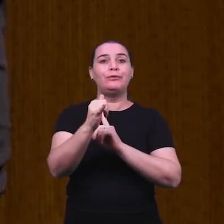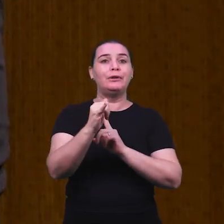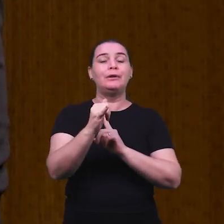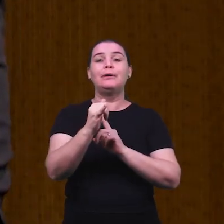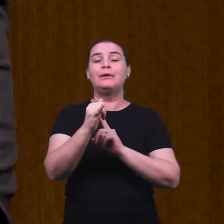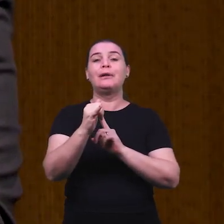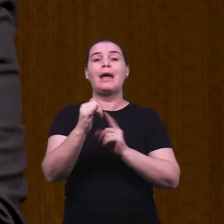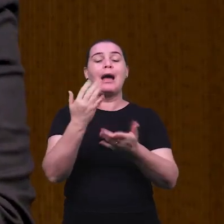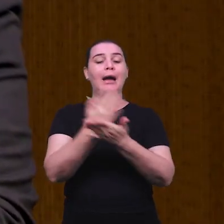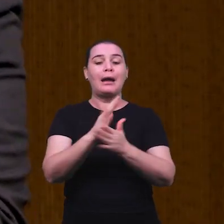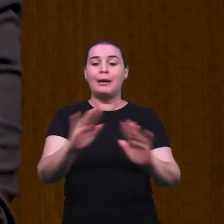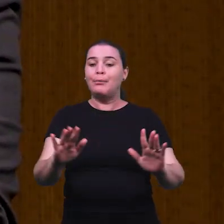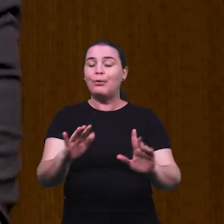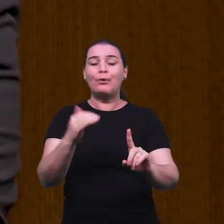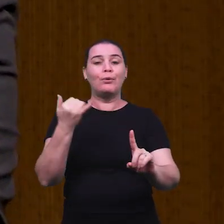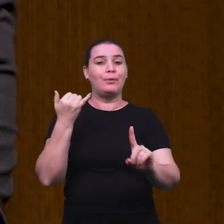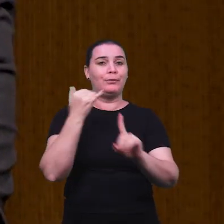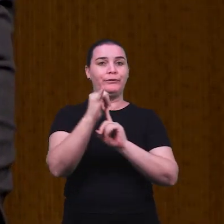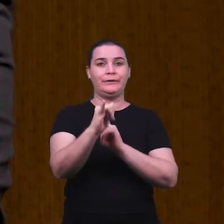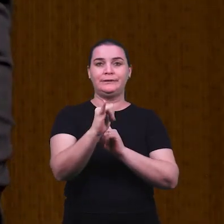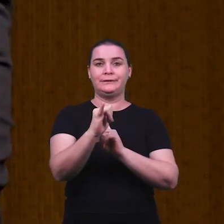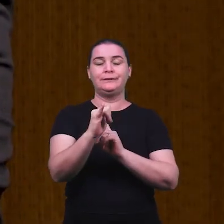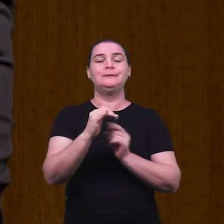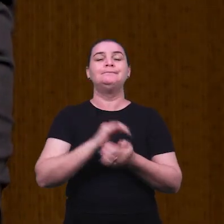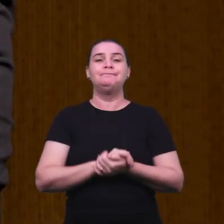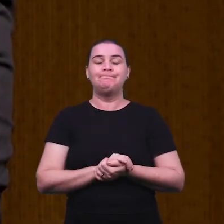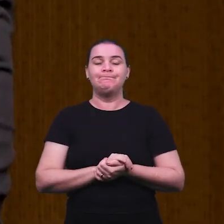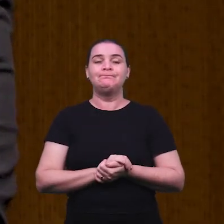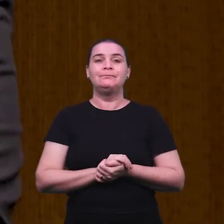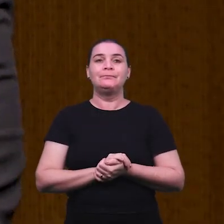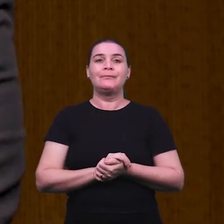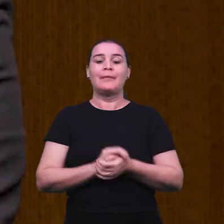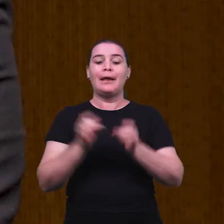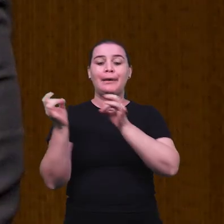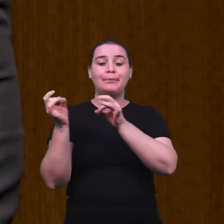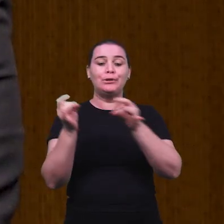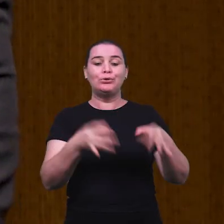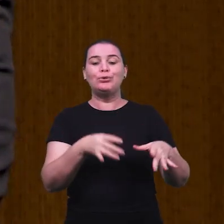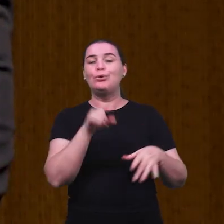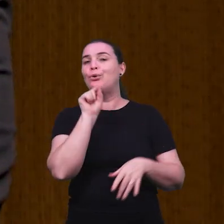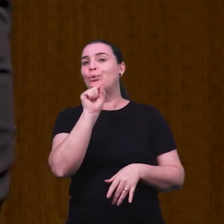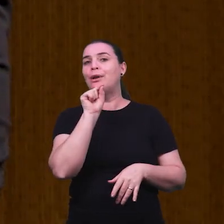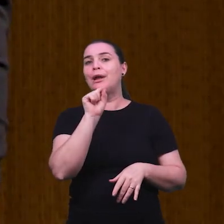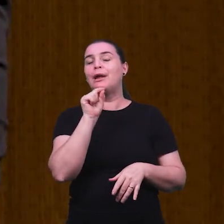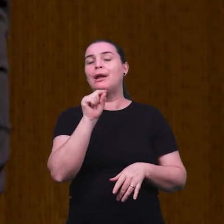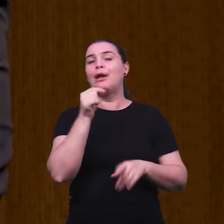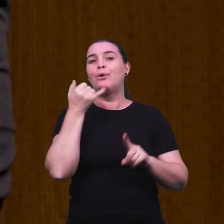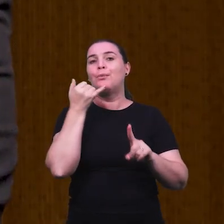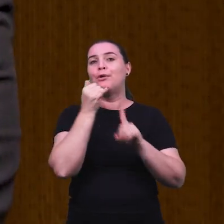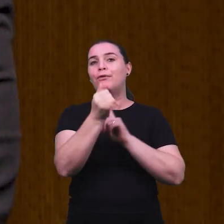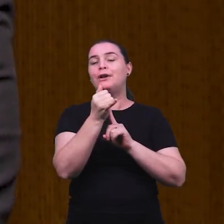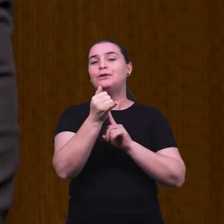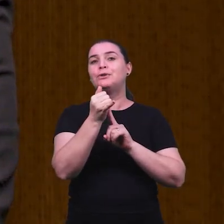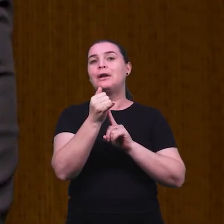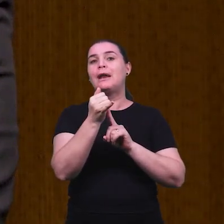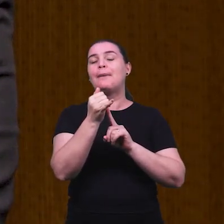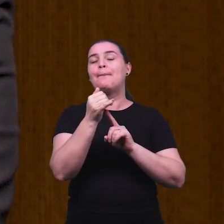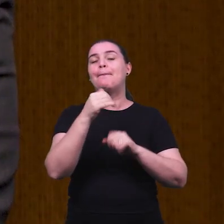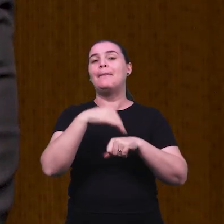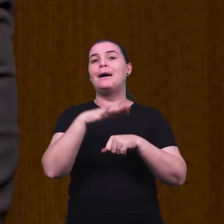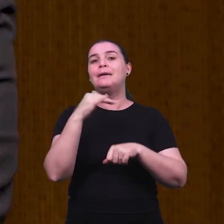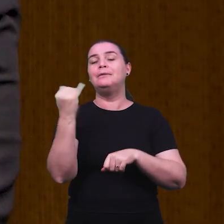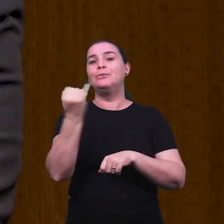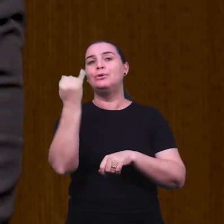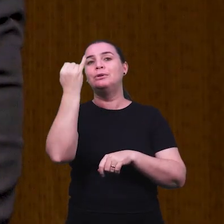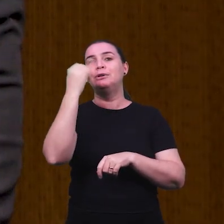a profecia, né? Deixar de lado aquilo de mais importante que o Senhor tinha, que era o profético, era o projeto de Deus de